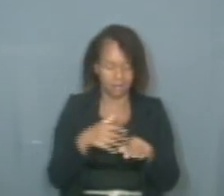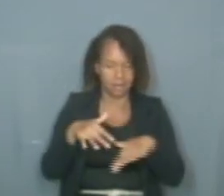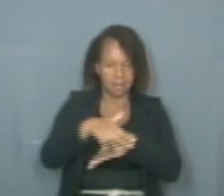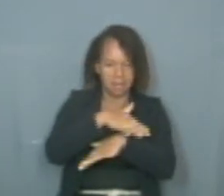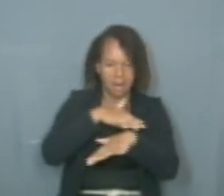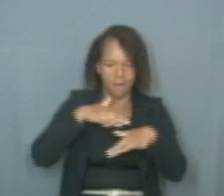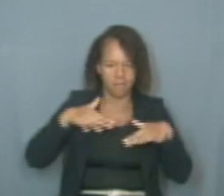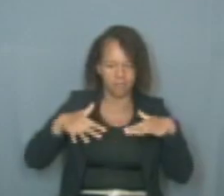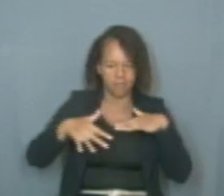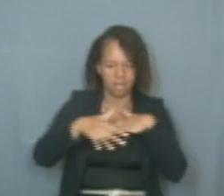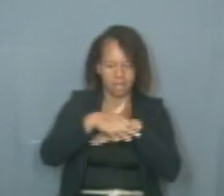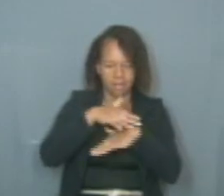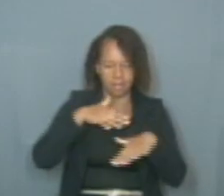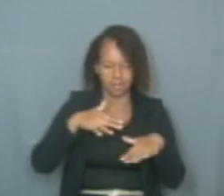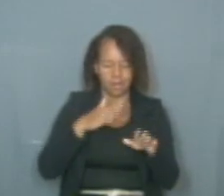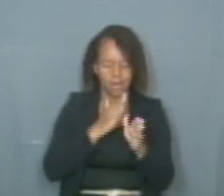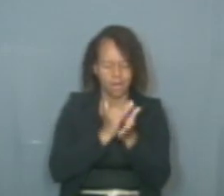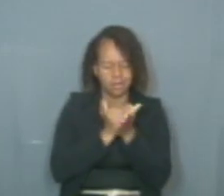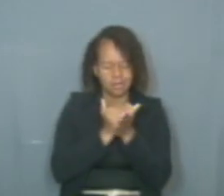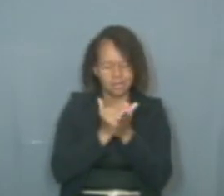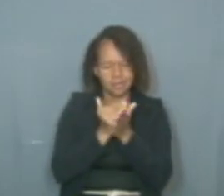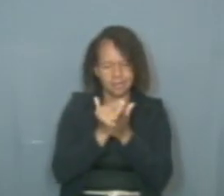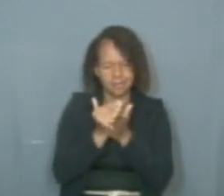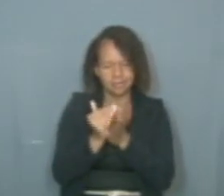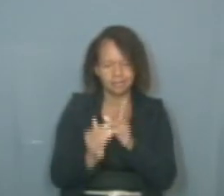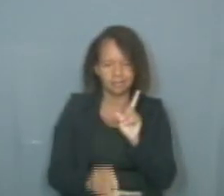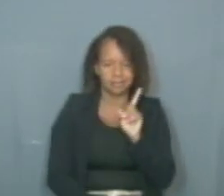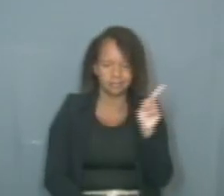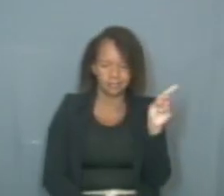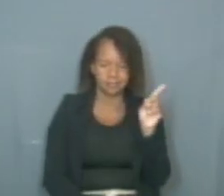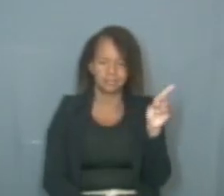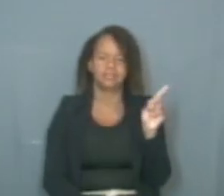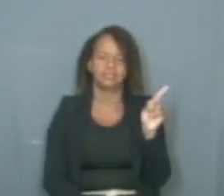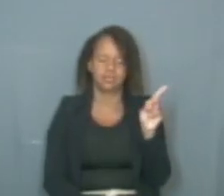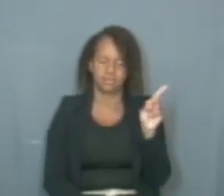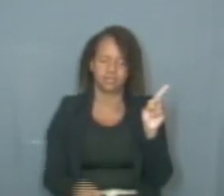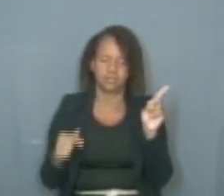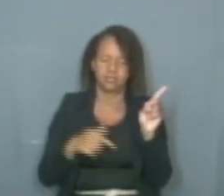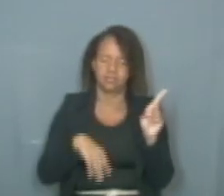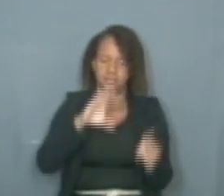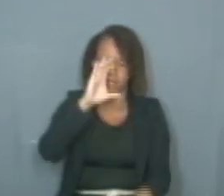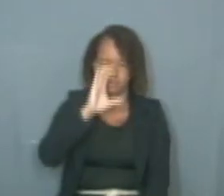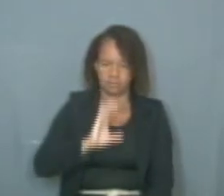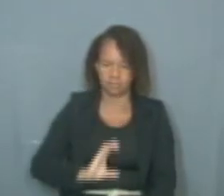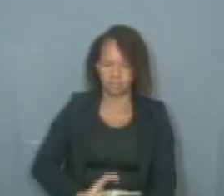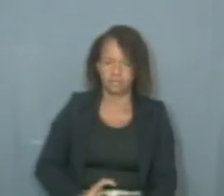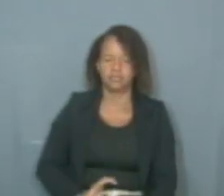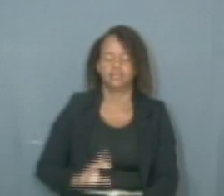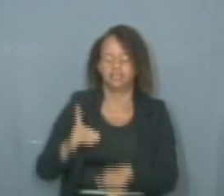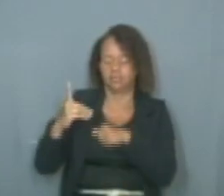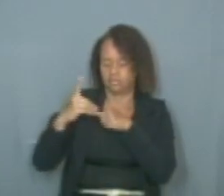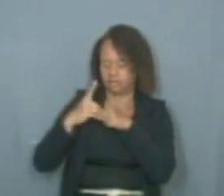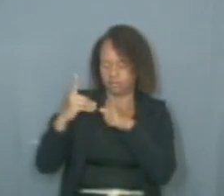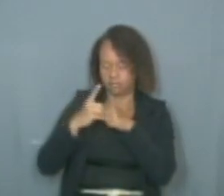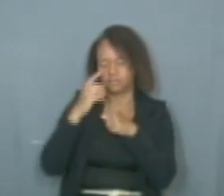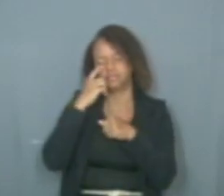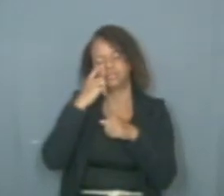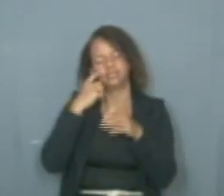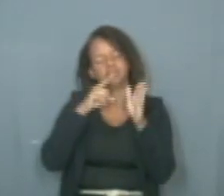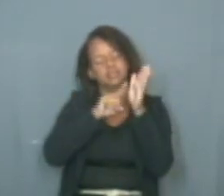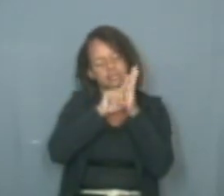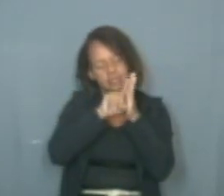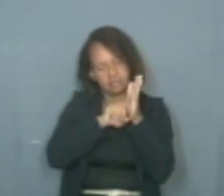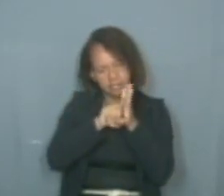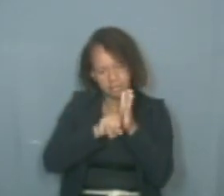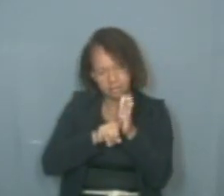movendo. Quando uma iniciativa dessa vem da cidadania de uma doutora,